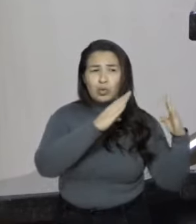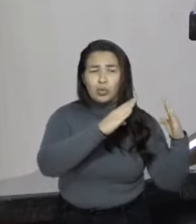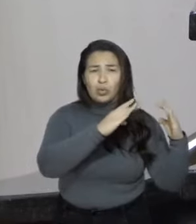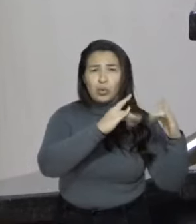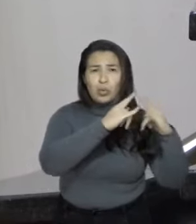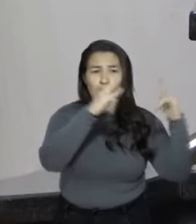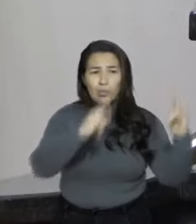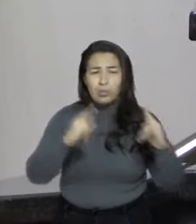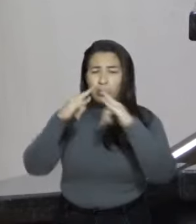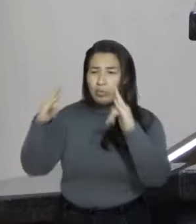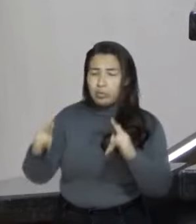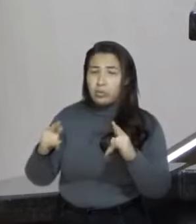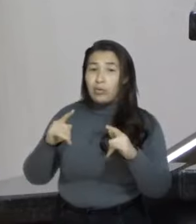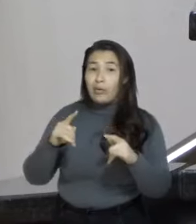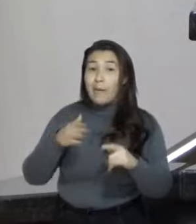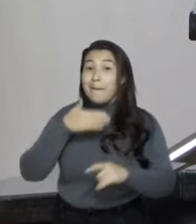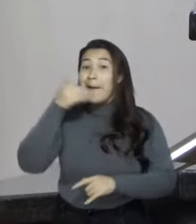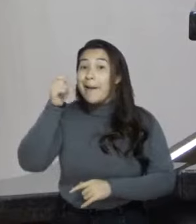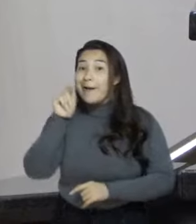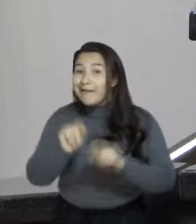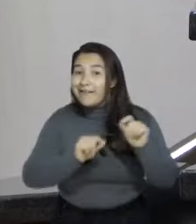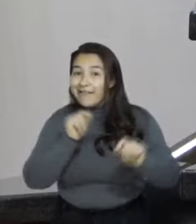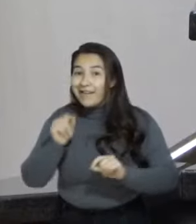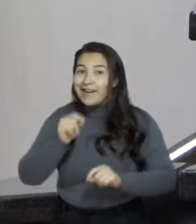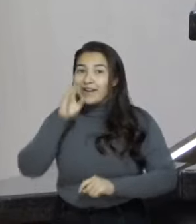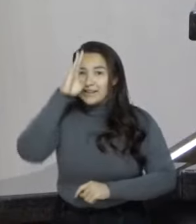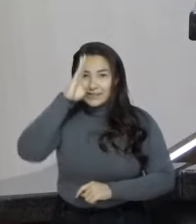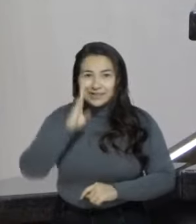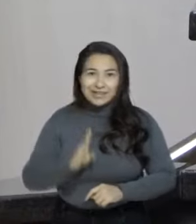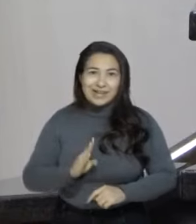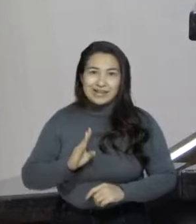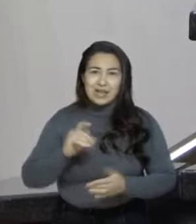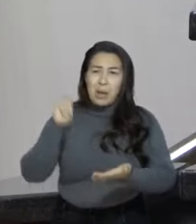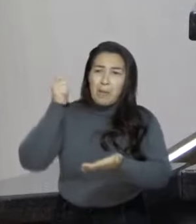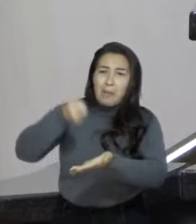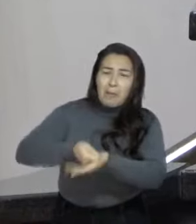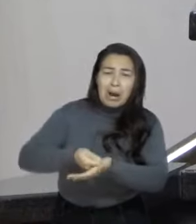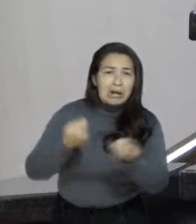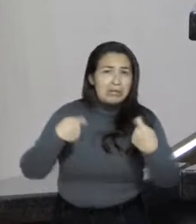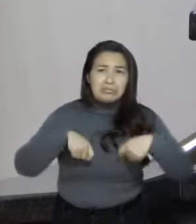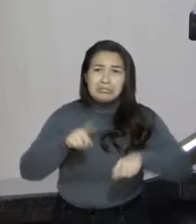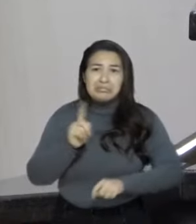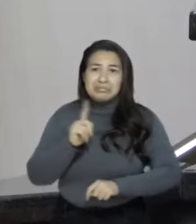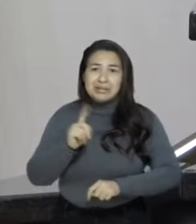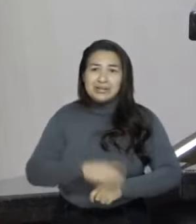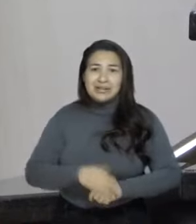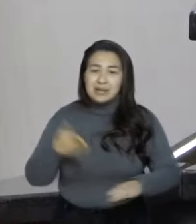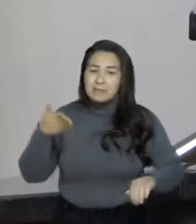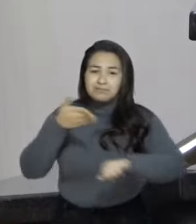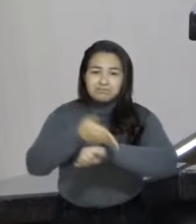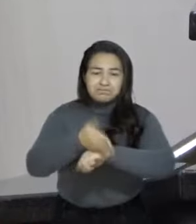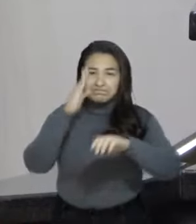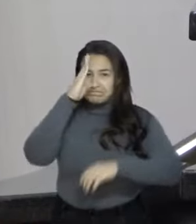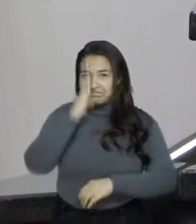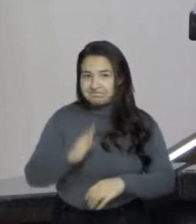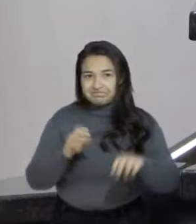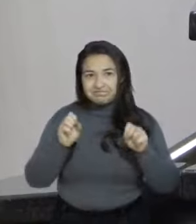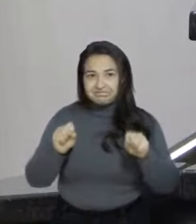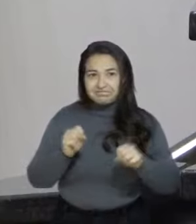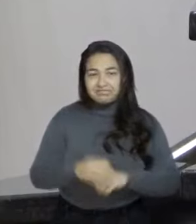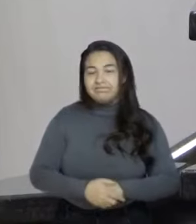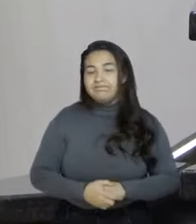tudo o acesso é gratuito Não tem cobrança de ingresso para acessar a festa teremos a participação mais uma vez